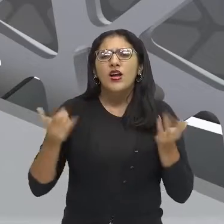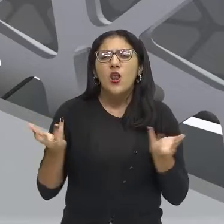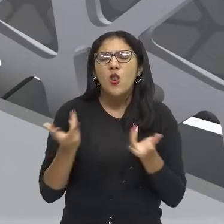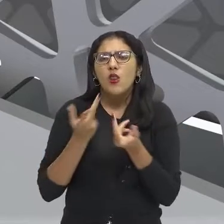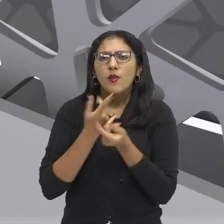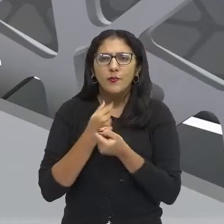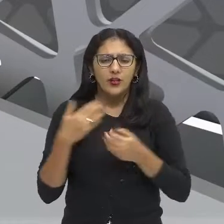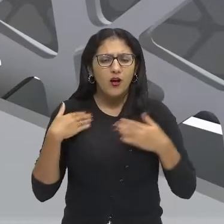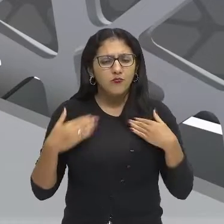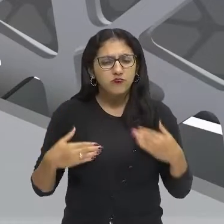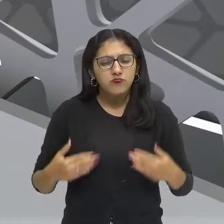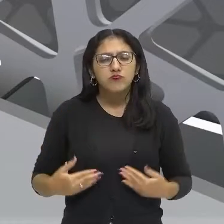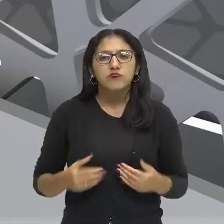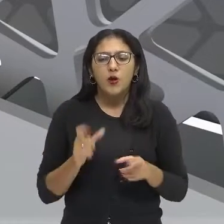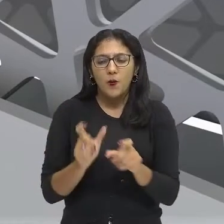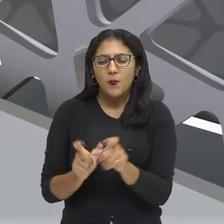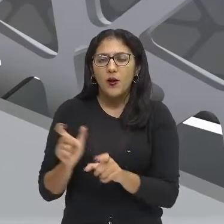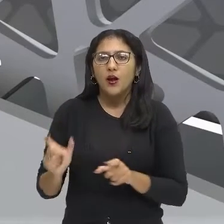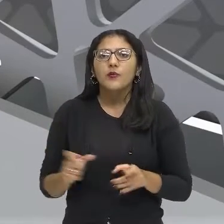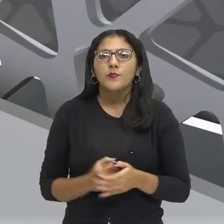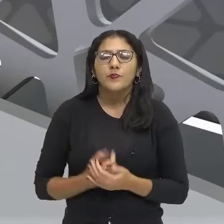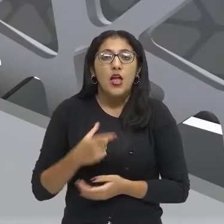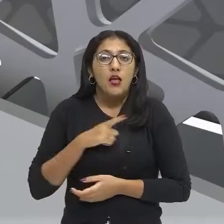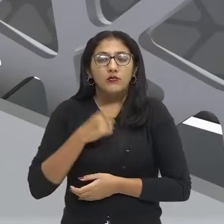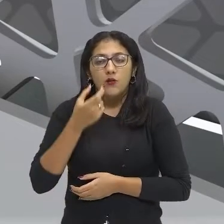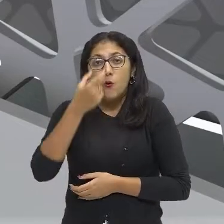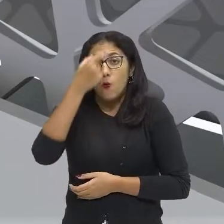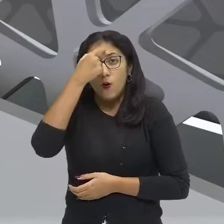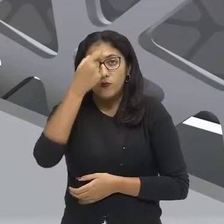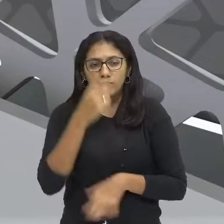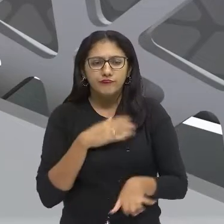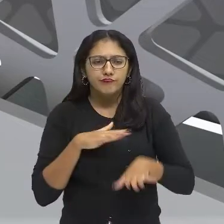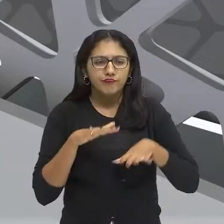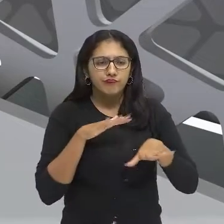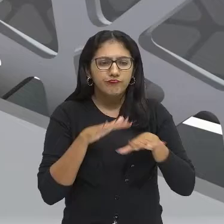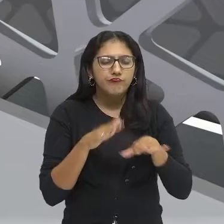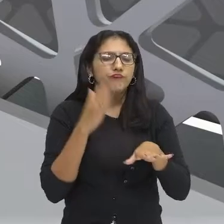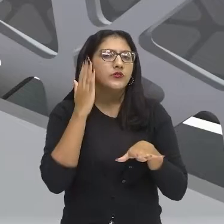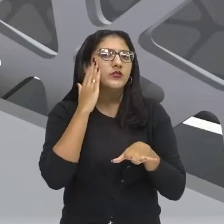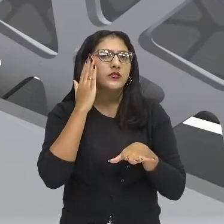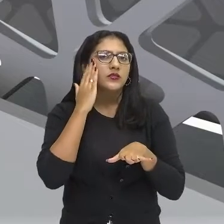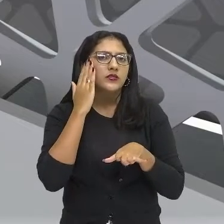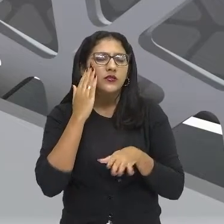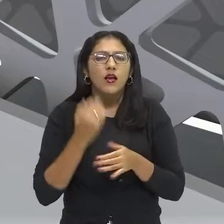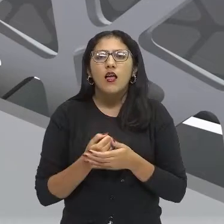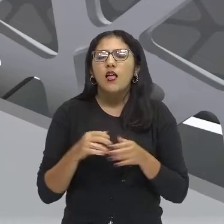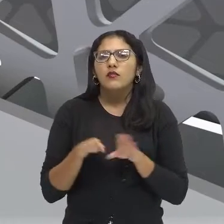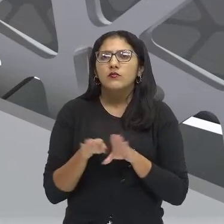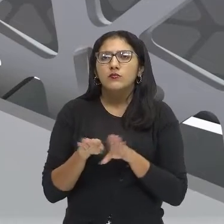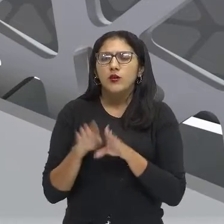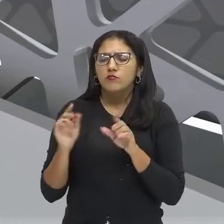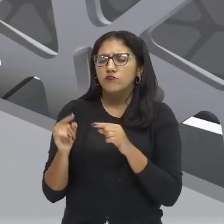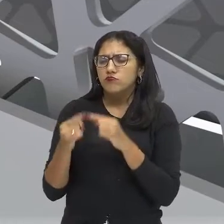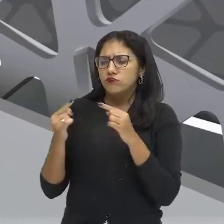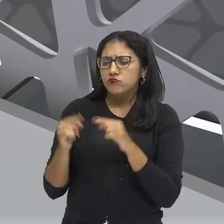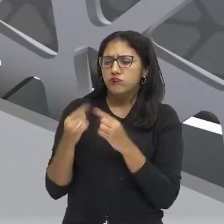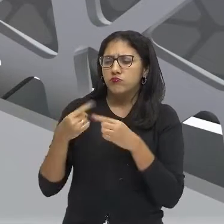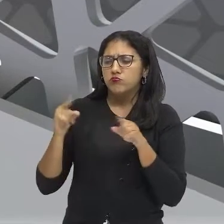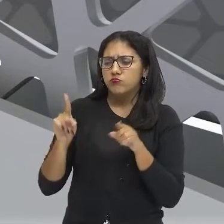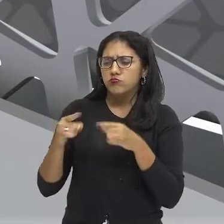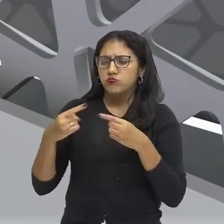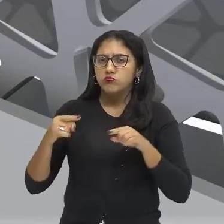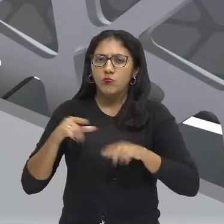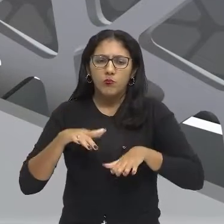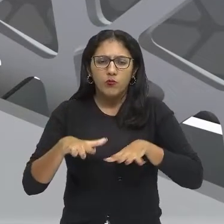habilidades humanas. Então, você ter consciência de ritmo, de sintonia do movimento